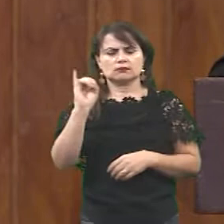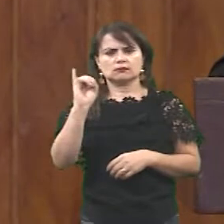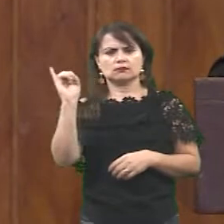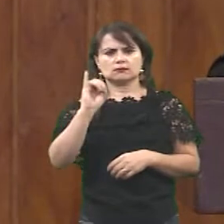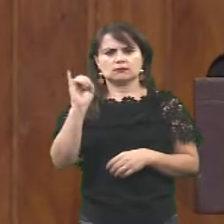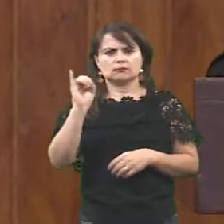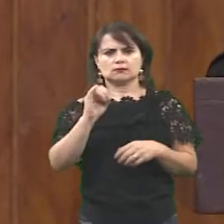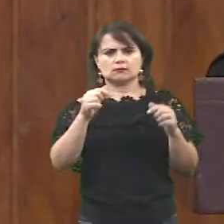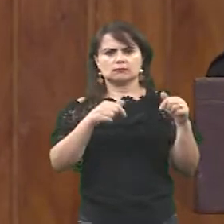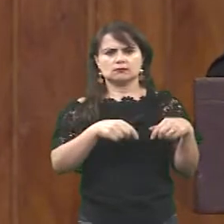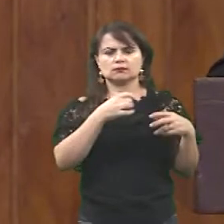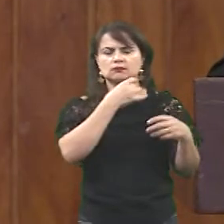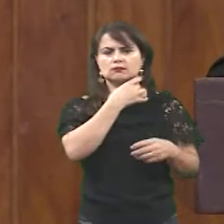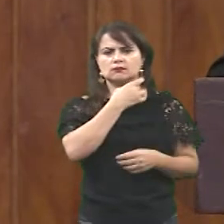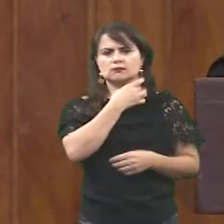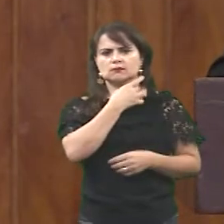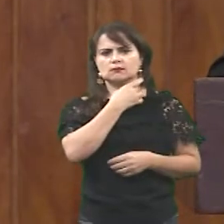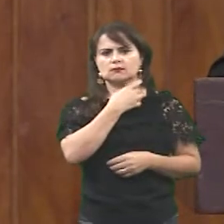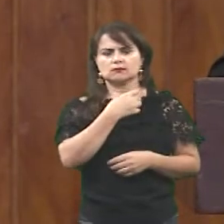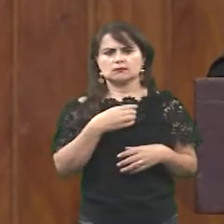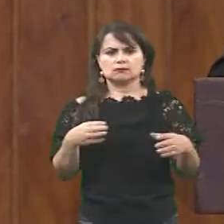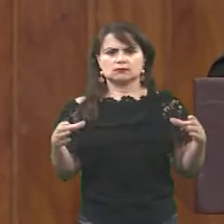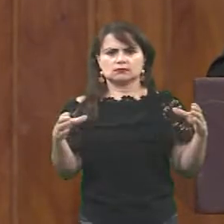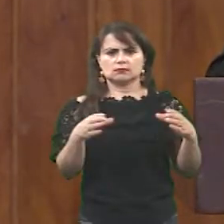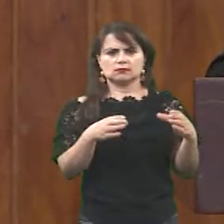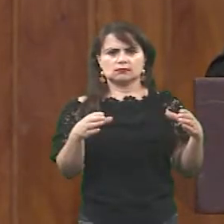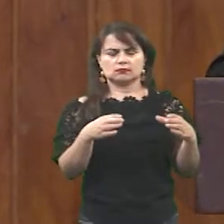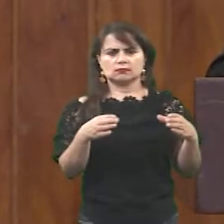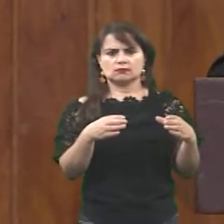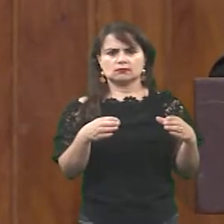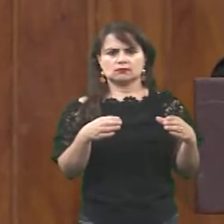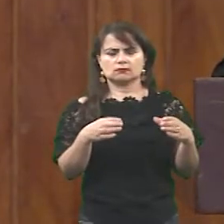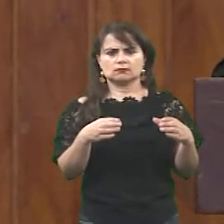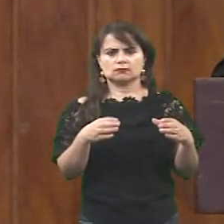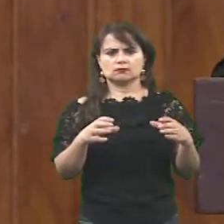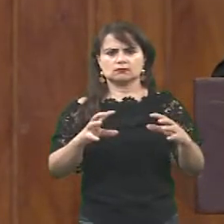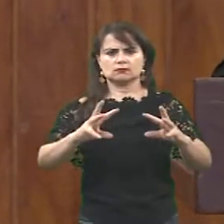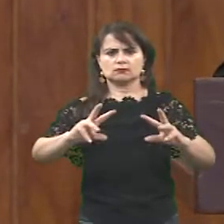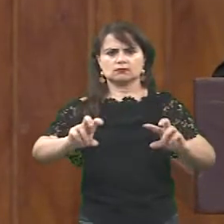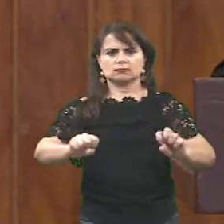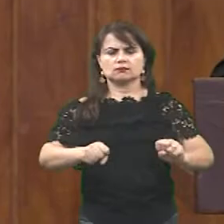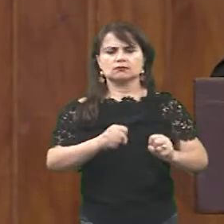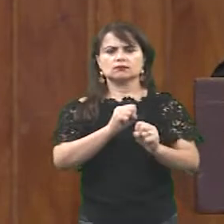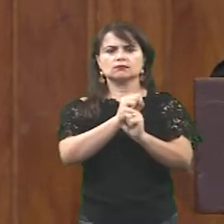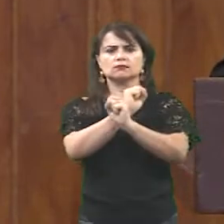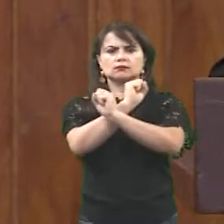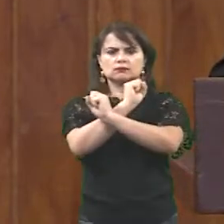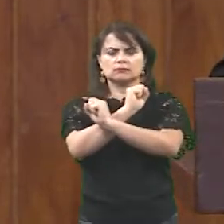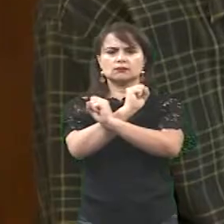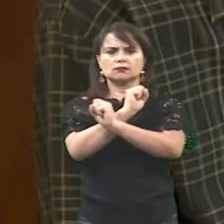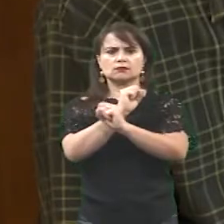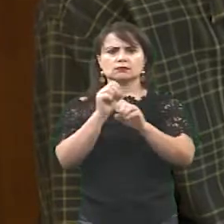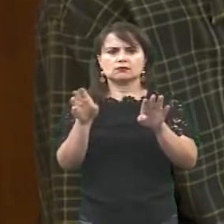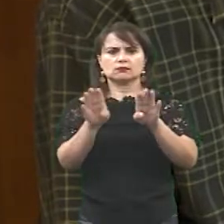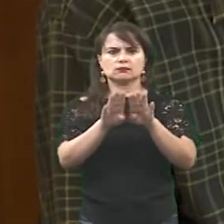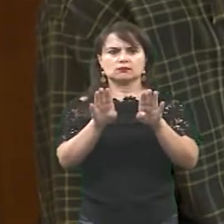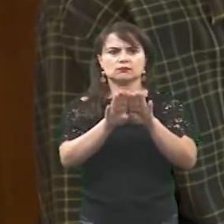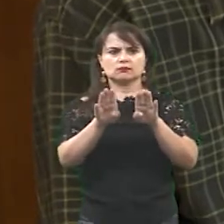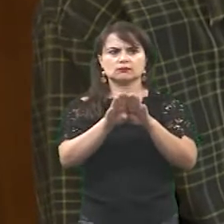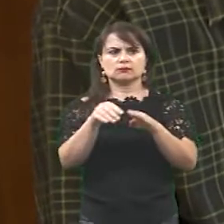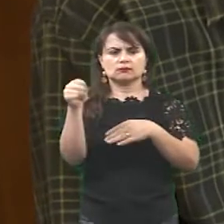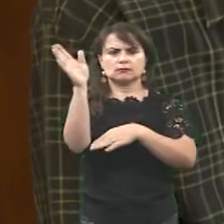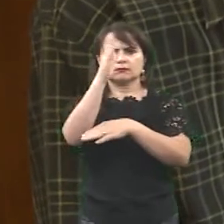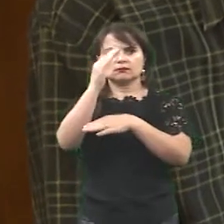cidade. O tiro de guerra é uma instituição militar do exercício brasileiro encarregada